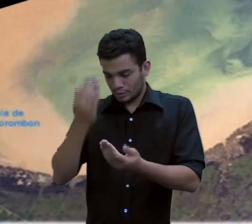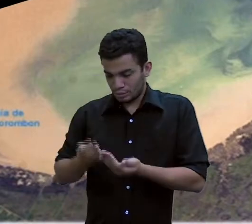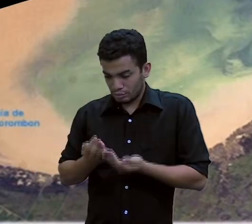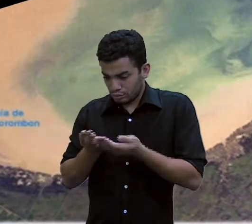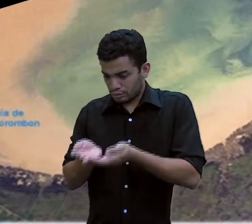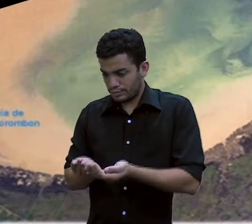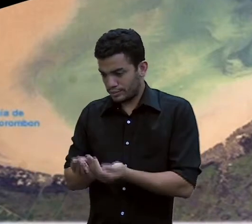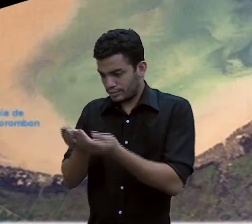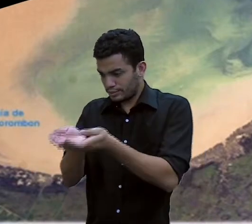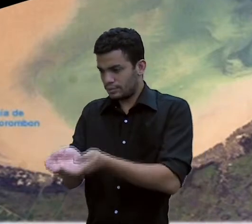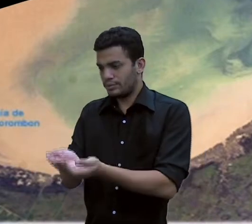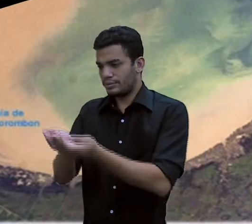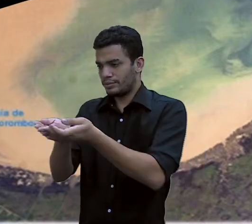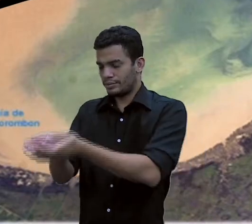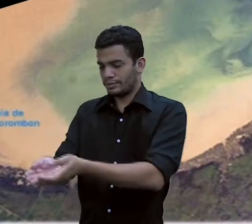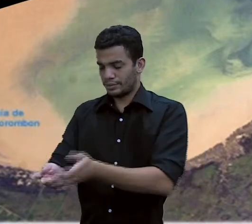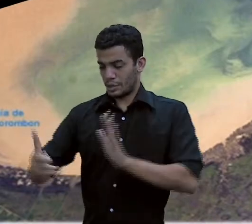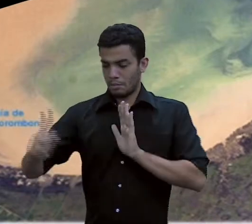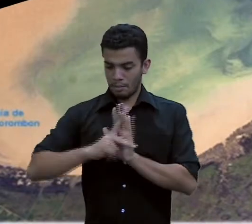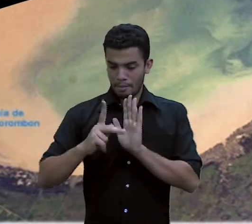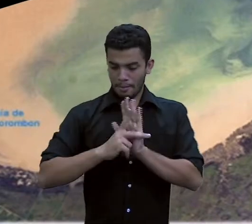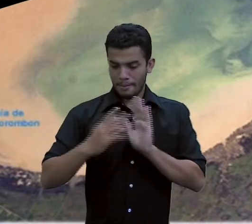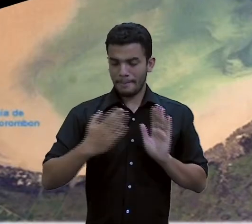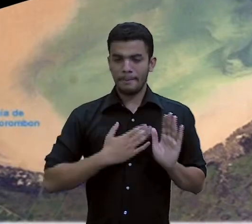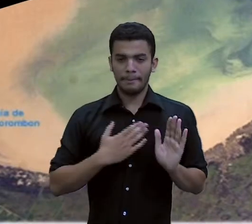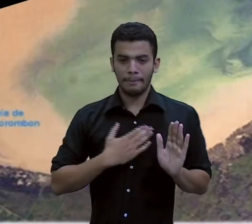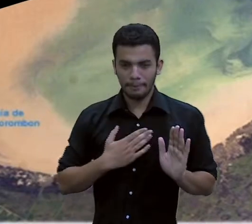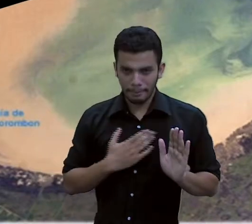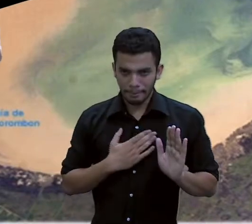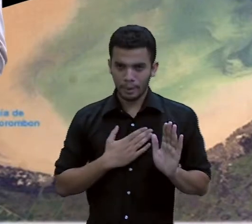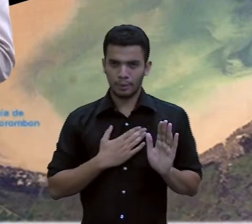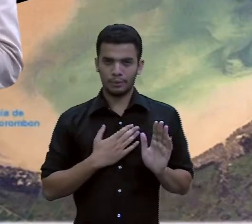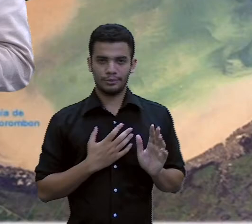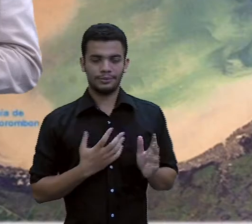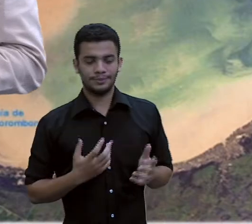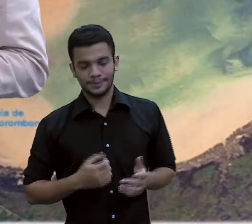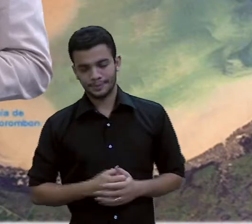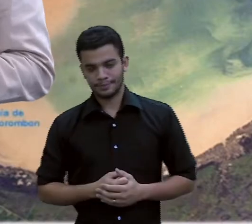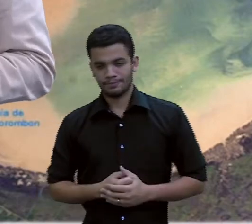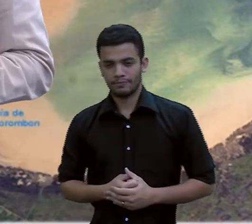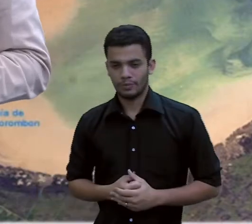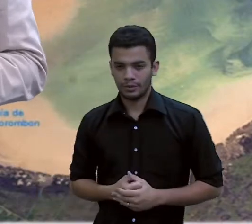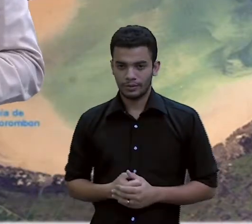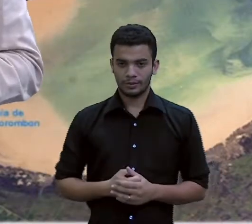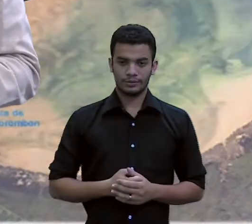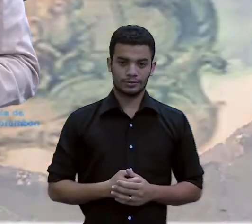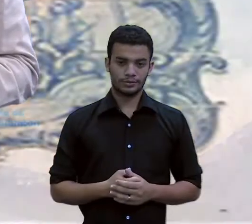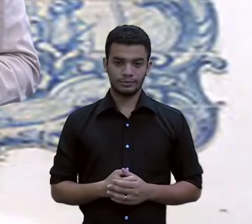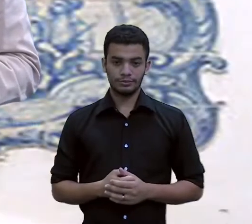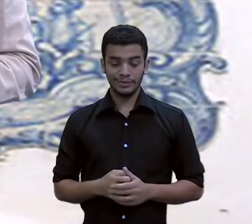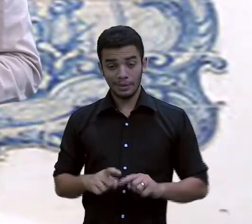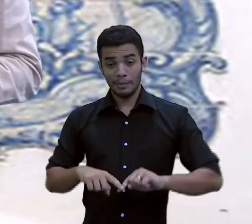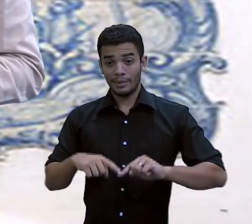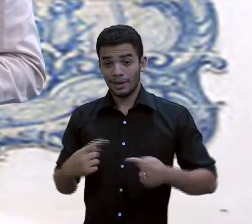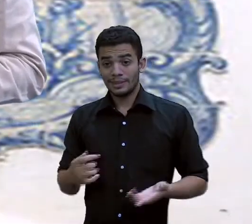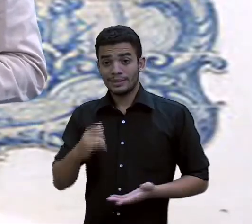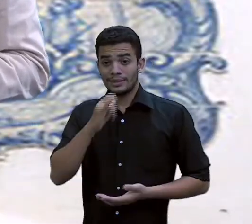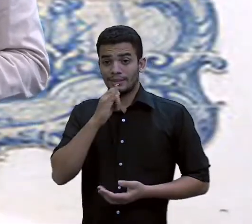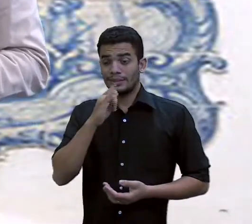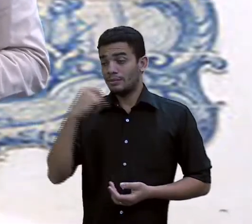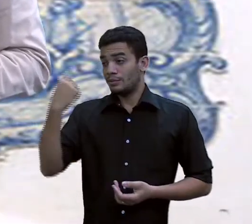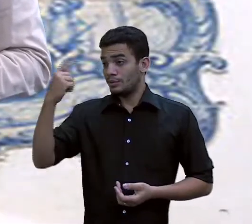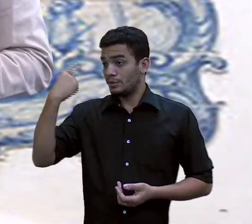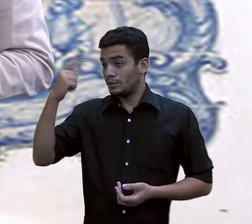rio navegável, caudaloso, e o Amazonas também. Os espanhóis não imaginavam que Manuel